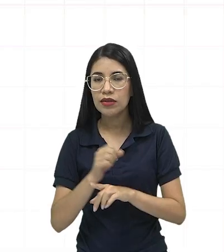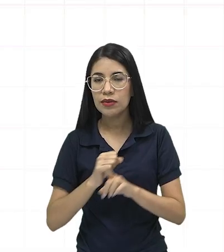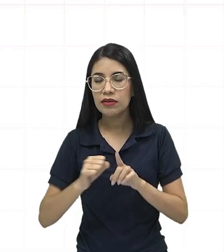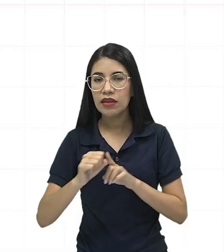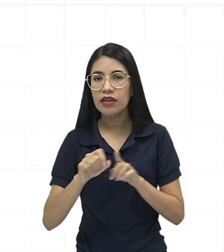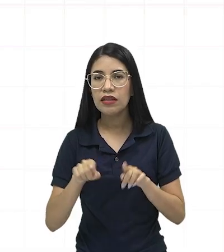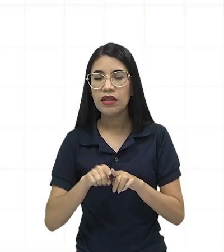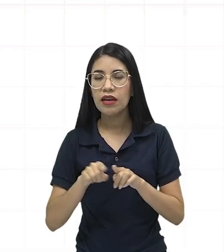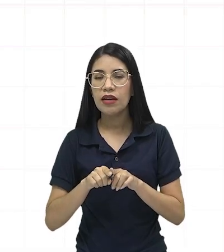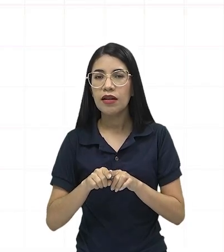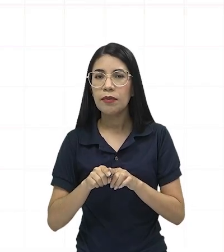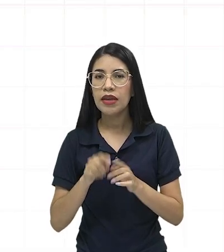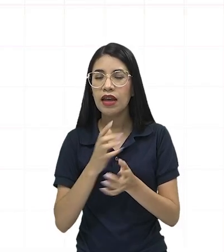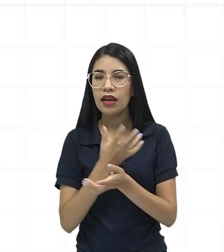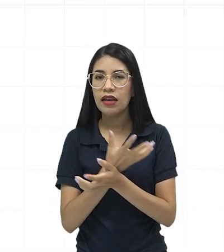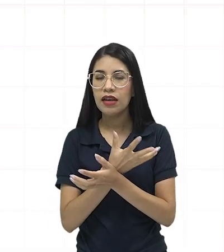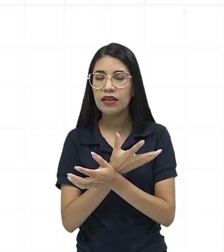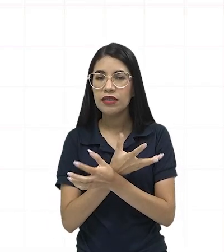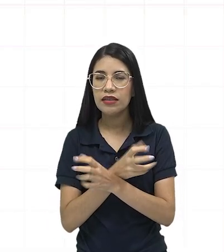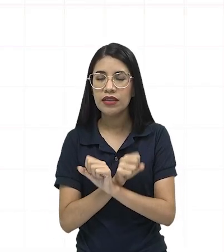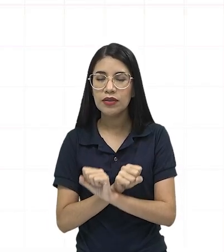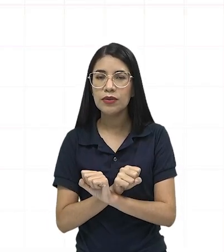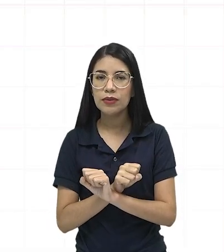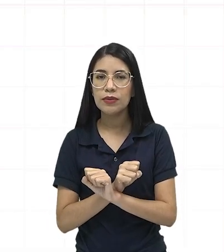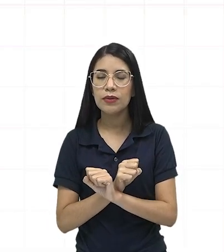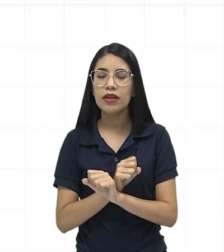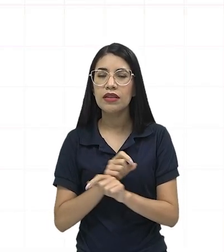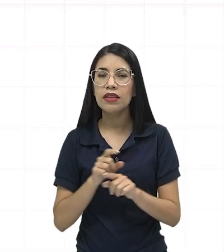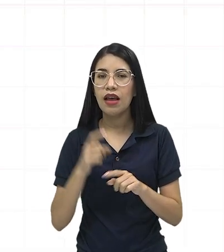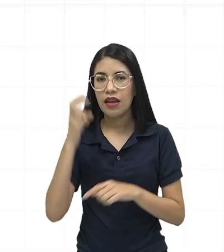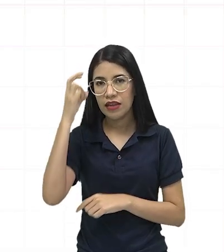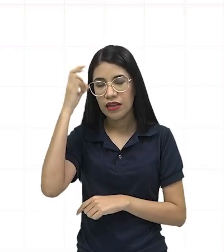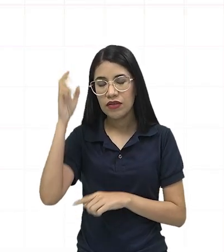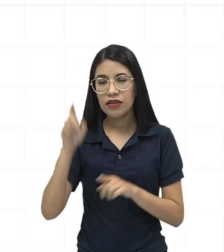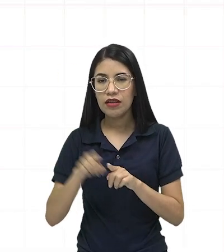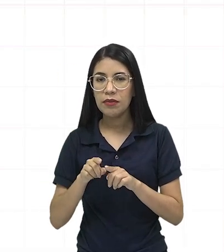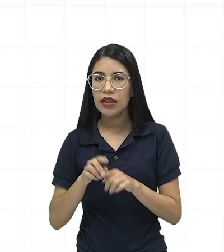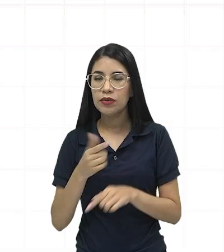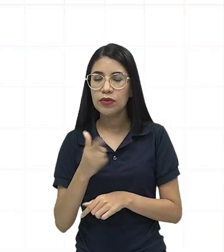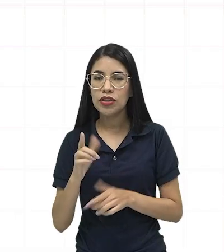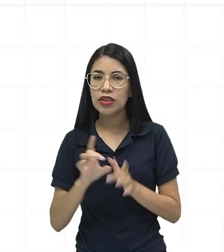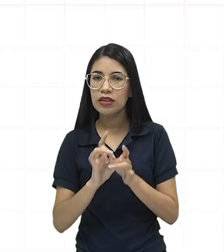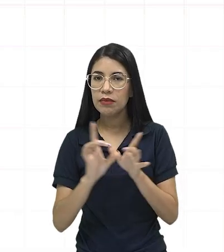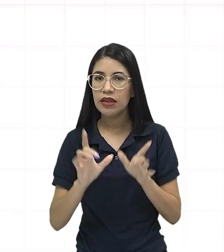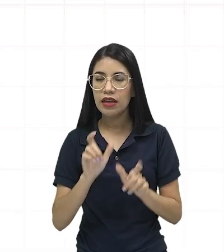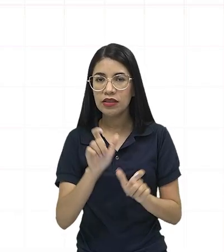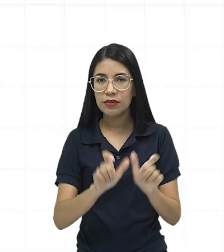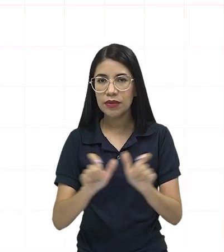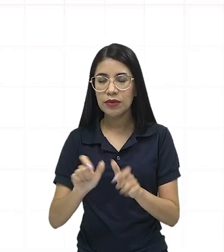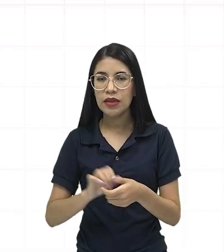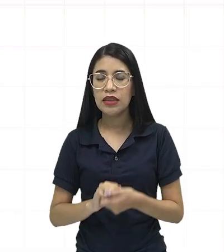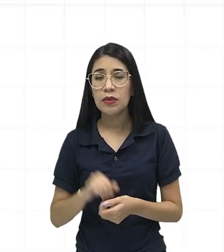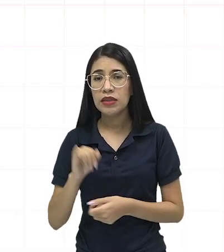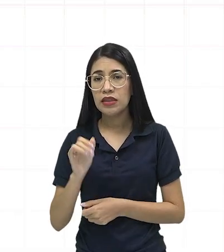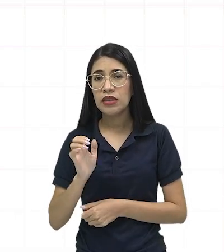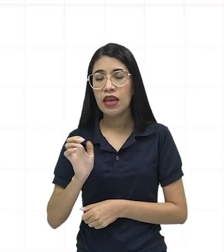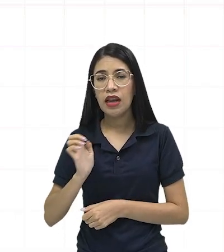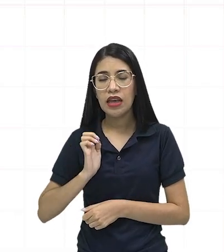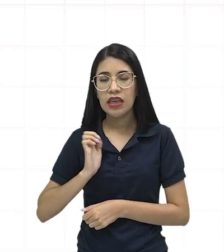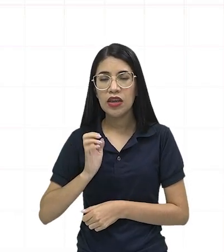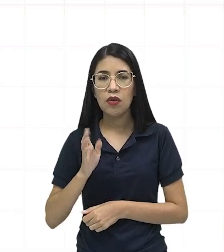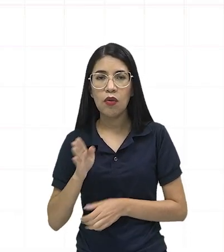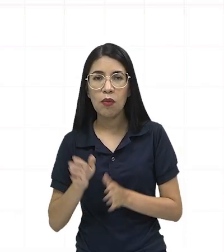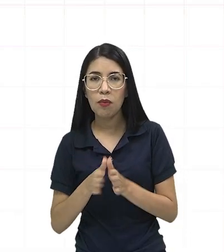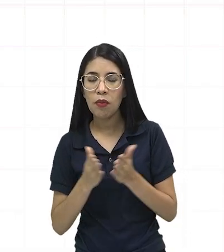a censura intelectual e a falta de liberdades individuais, ou seja, quem é pobre, quem é rico, eu não me importo com